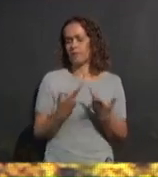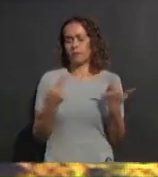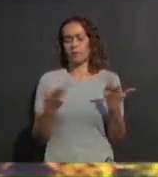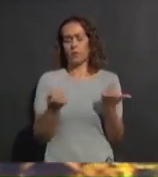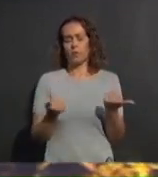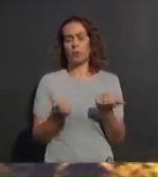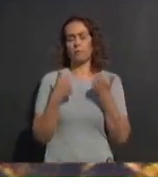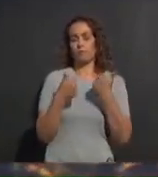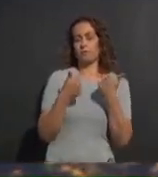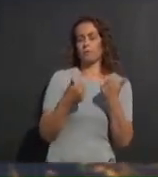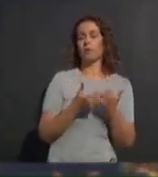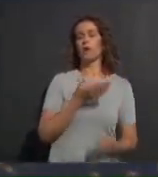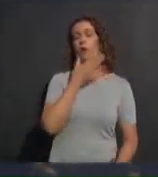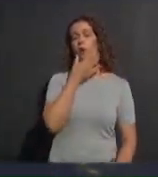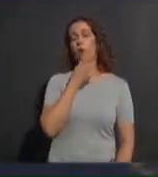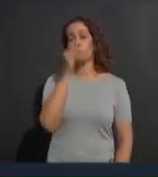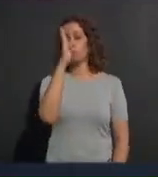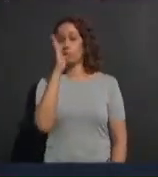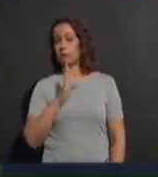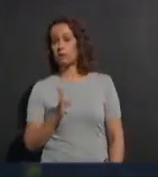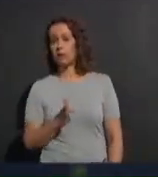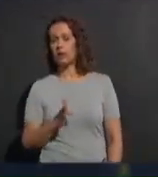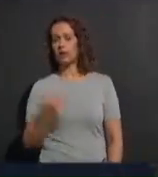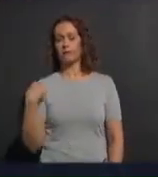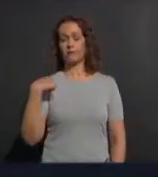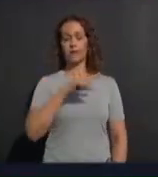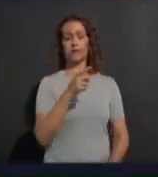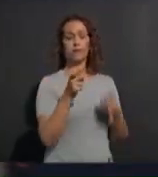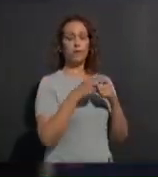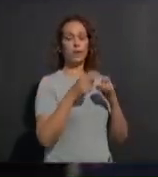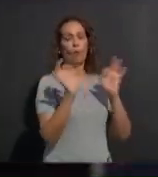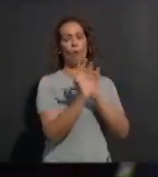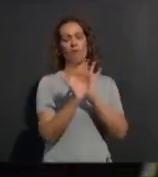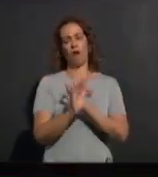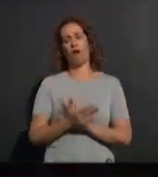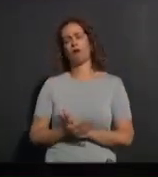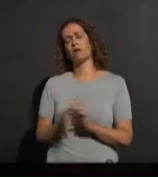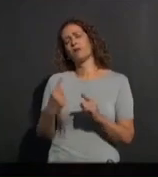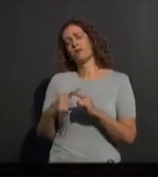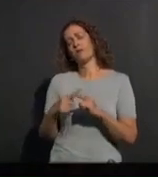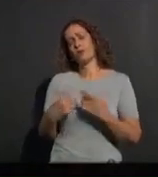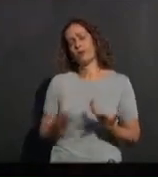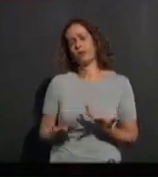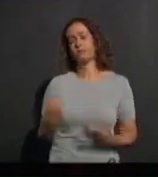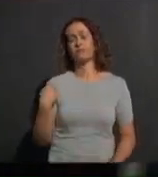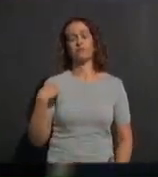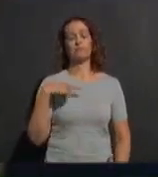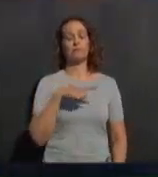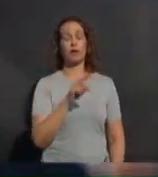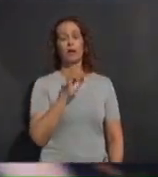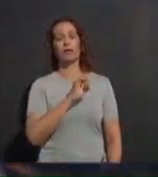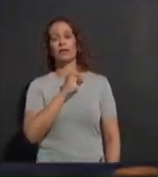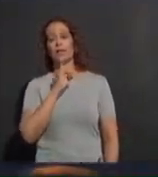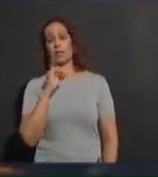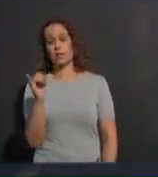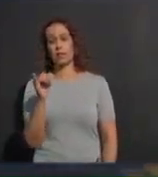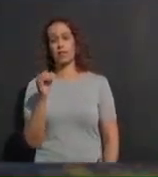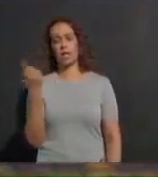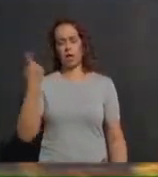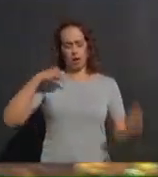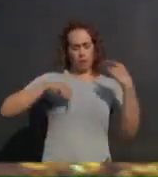nisso? Porque o homem brasileiro não vai médico. Sabe por que o homem brasileiro não vai médico? Ele só vai médico quando os órgãos estão